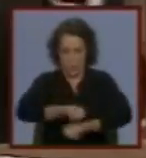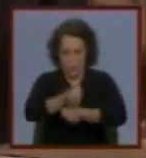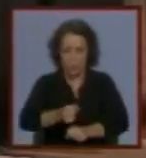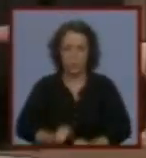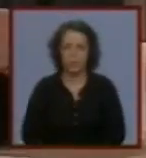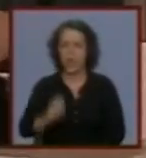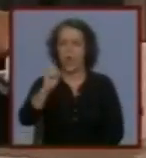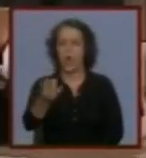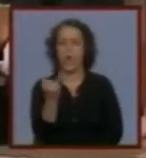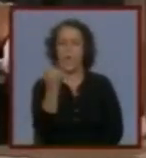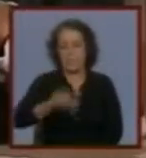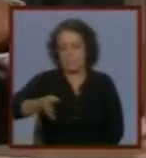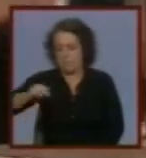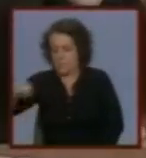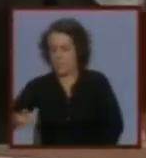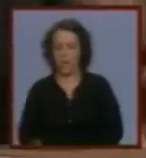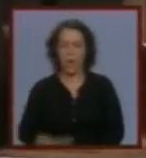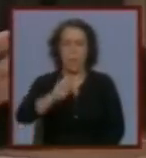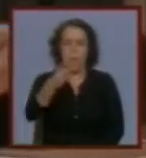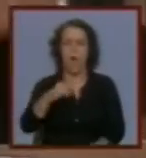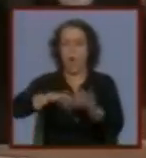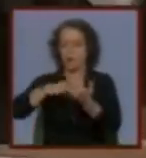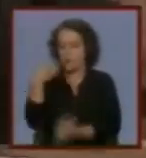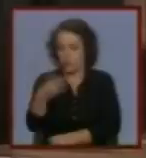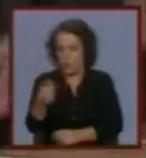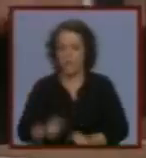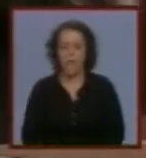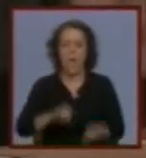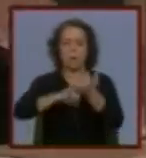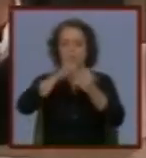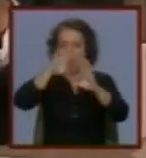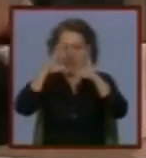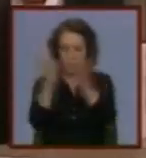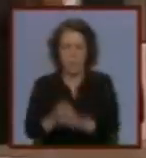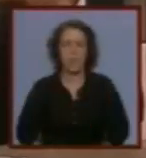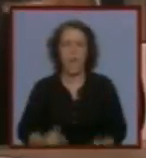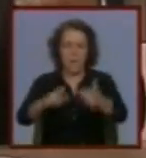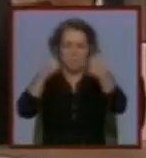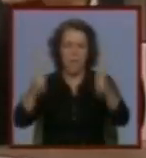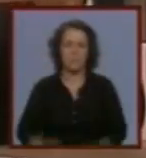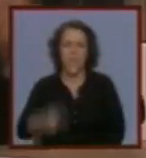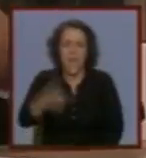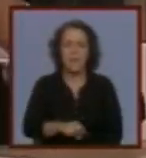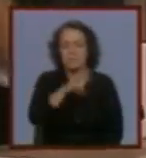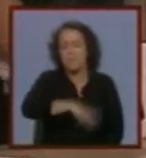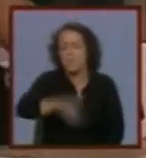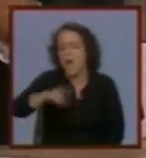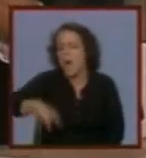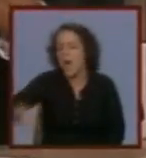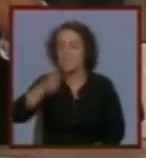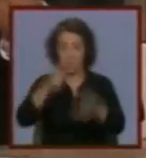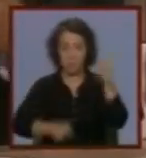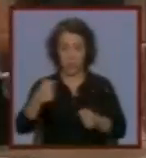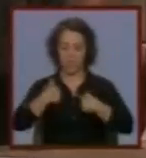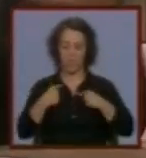horas em instituições particulares de solidariedade social para as ações de jovens Jesus ambiente os autarcas há milhares e milhares de pessoas a fazer